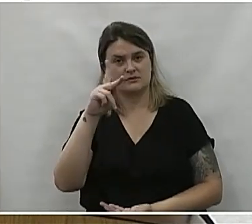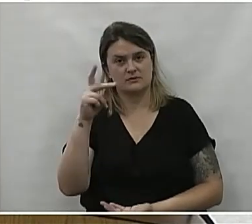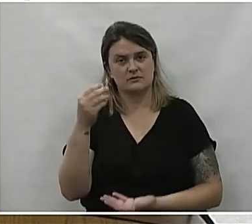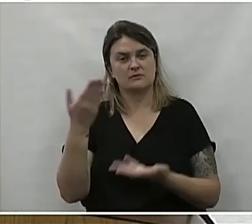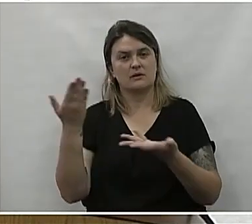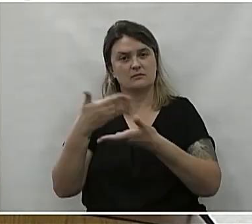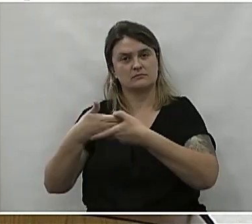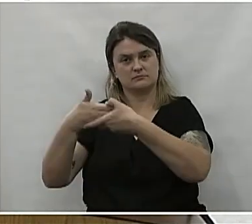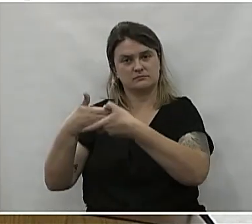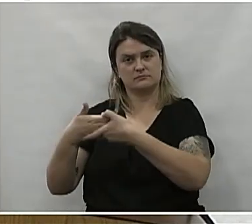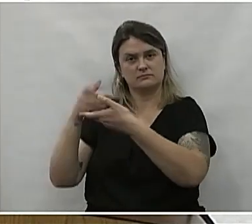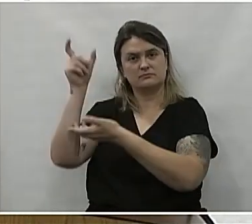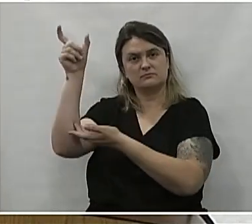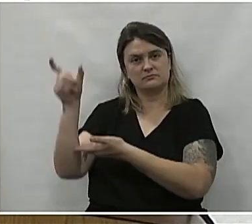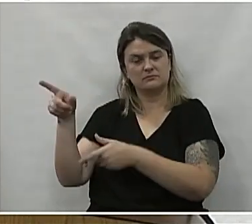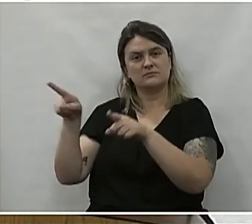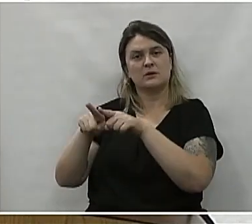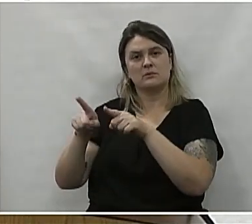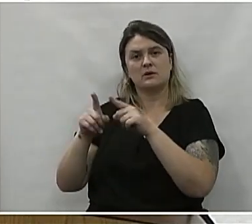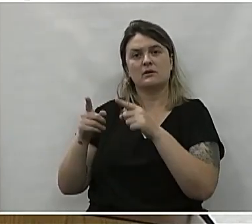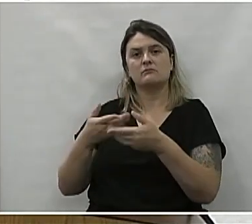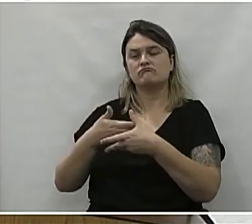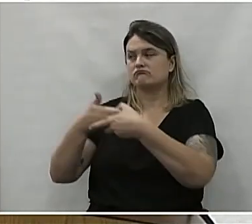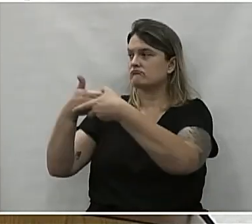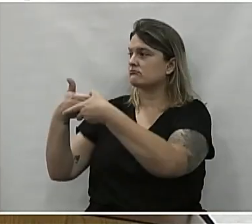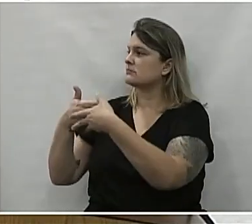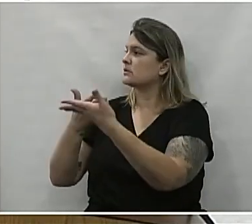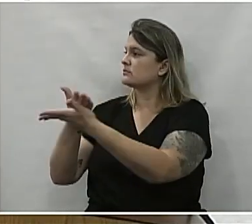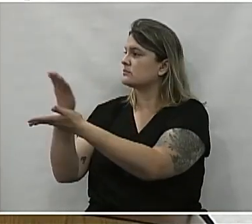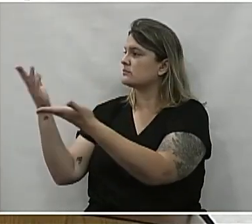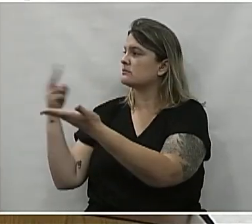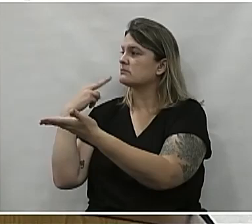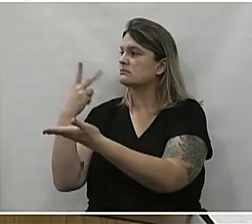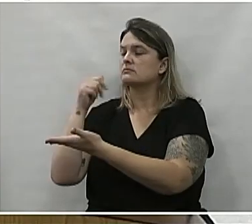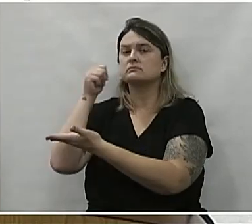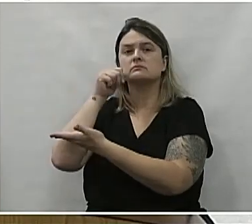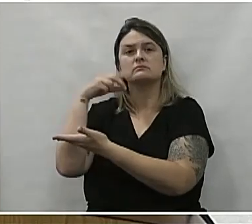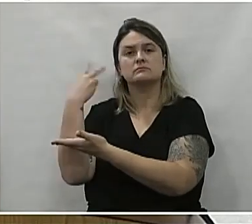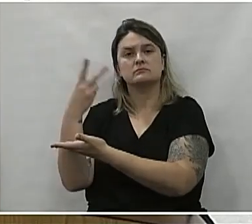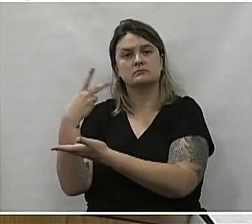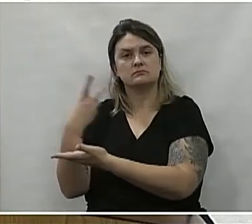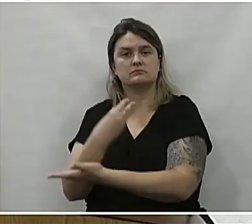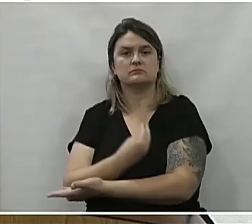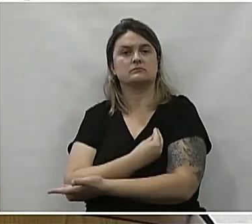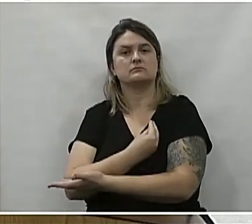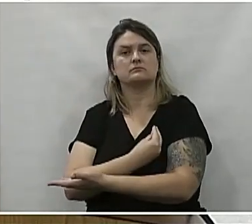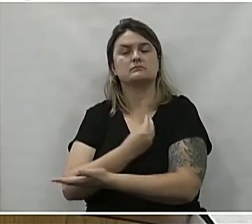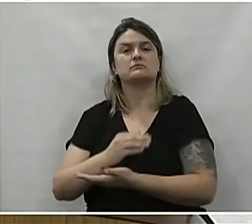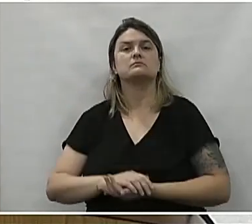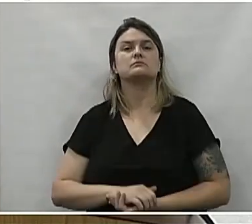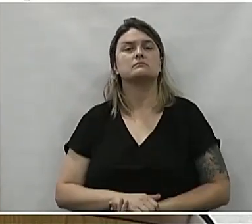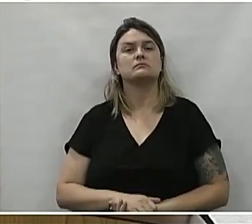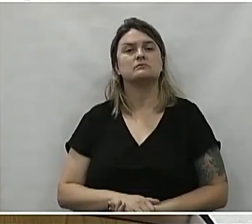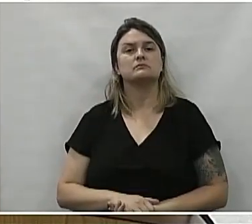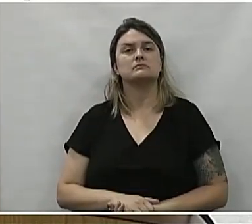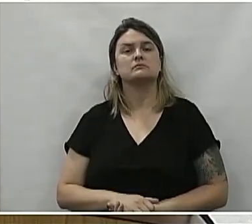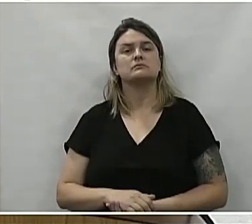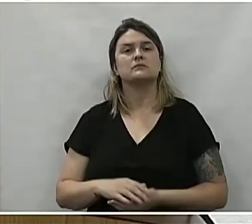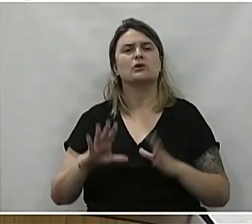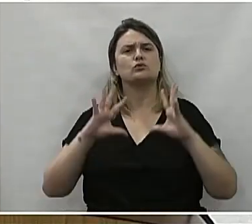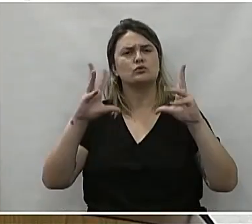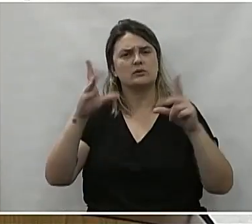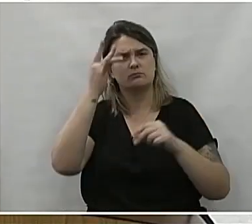A vossa senhoria E estendo meus Cumprimentos A todos os vereadores E vereadoras Desta casa Seus